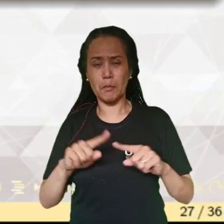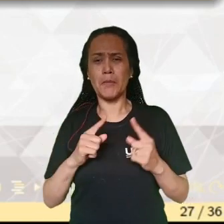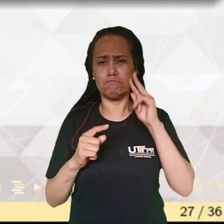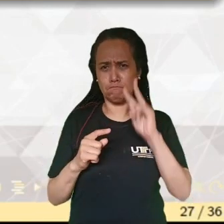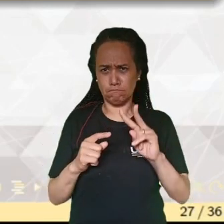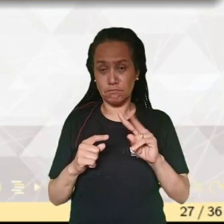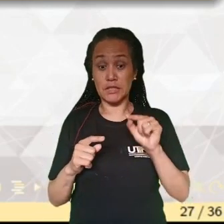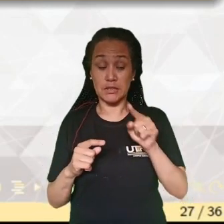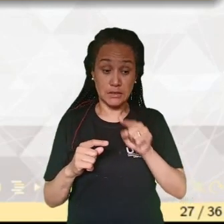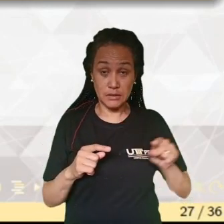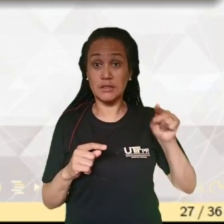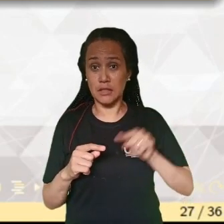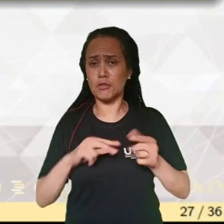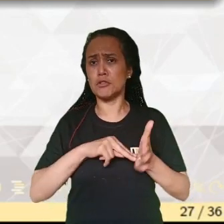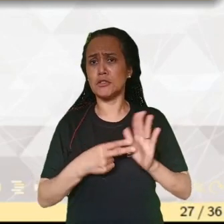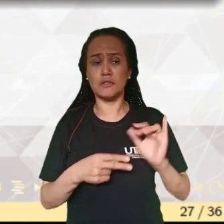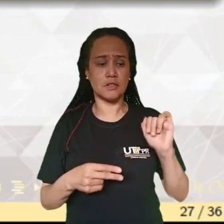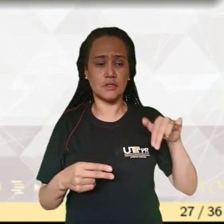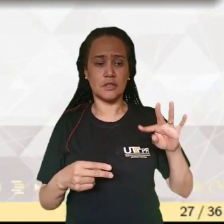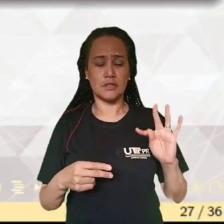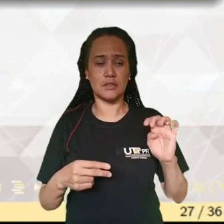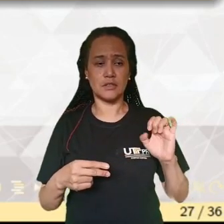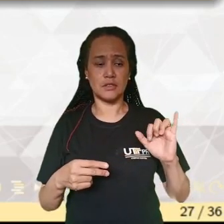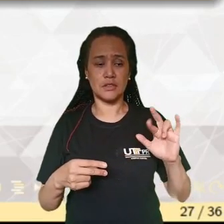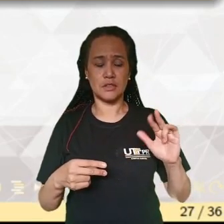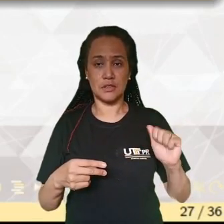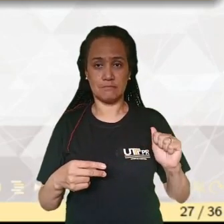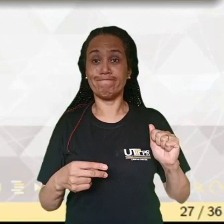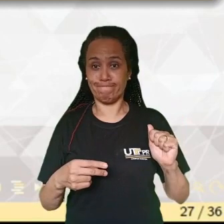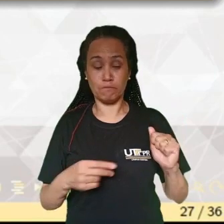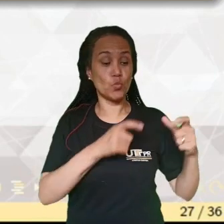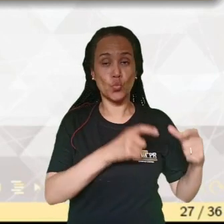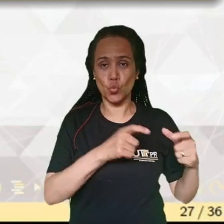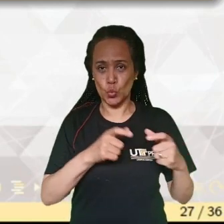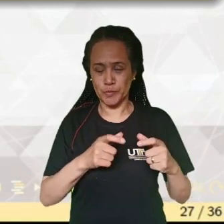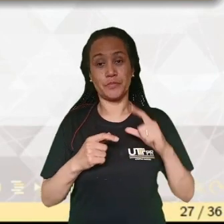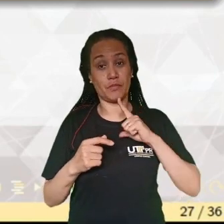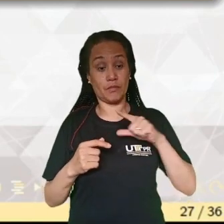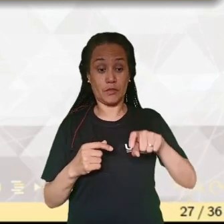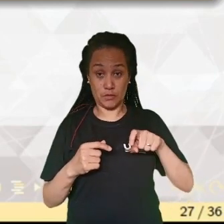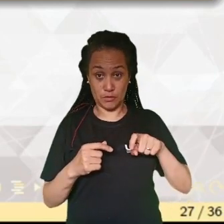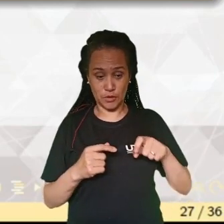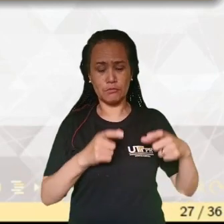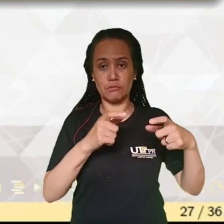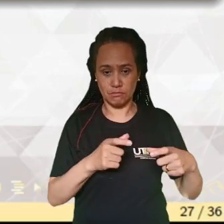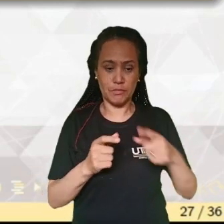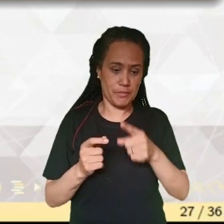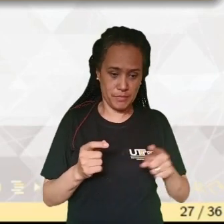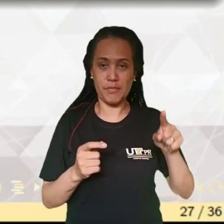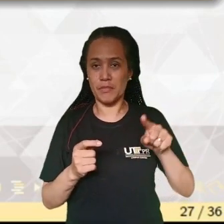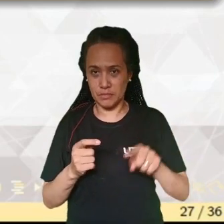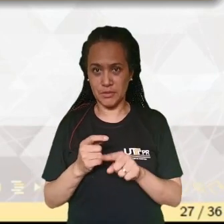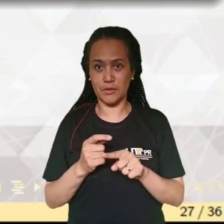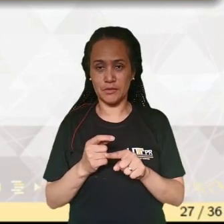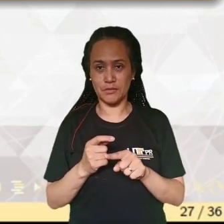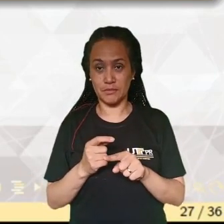colchete aqui. Mas veja uma coisa, este alfa é a parte inteira. Então, a parte inteira diz a posição. Então, eu tenho o x